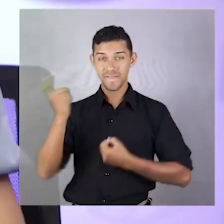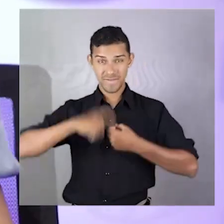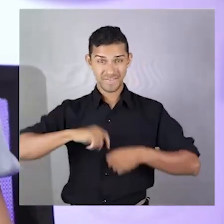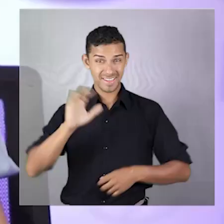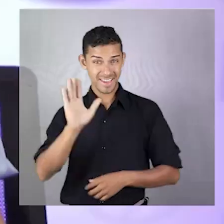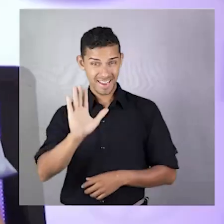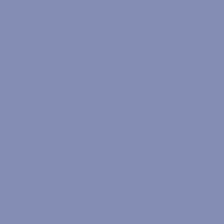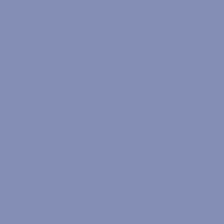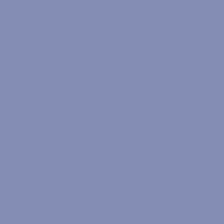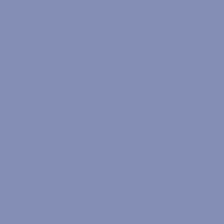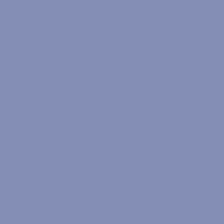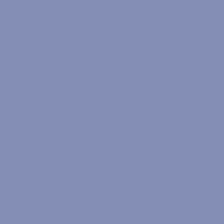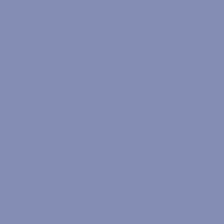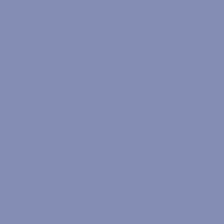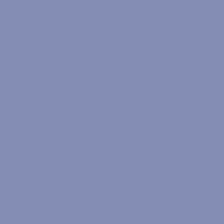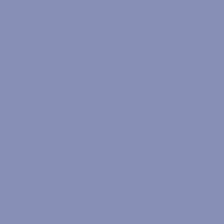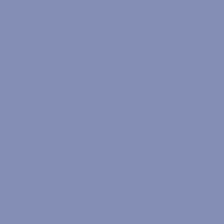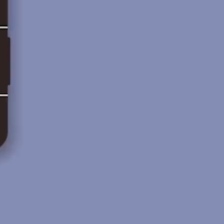já.